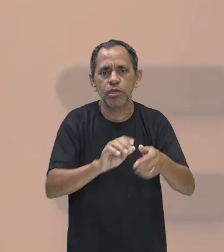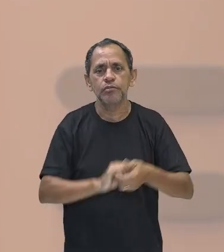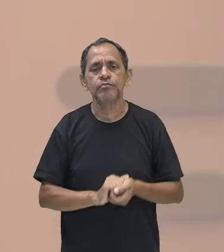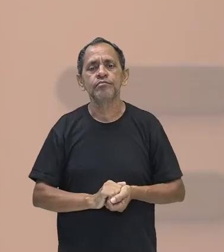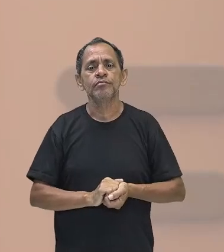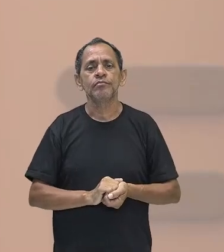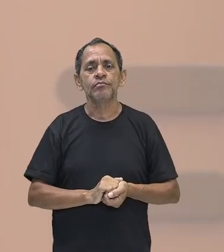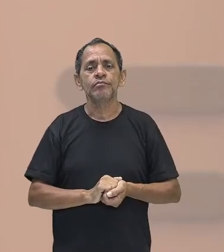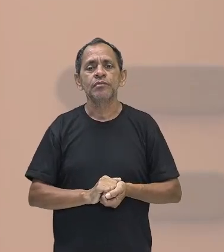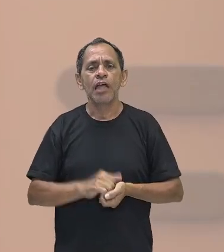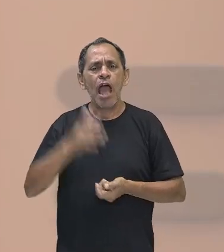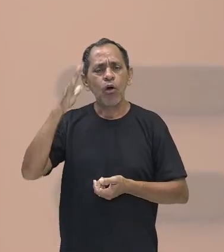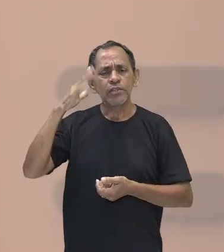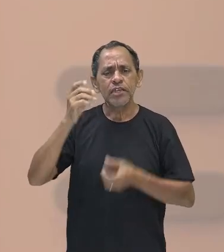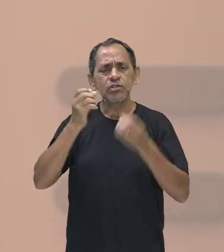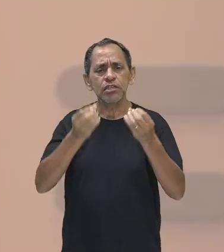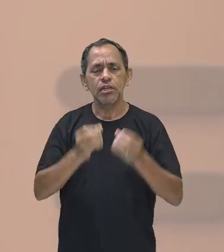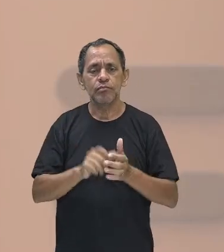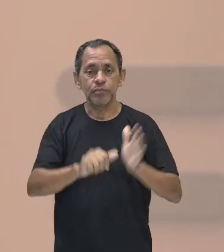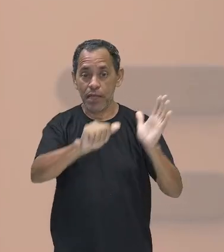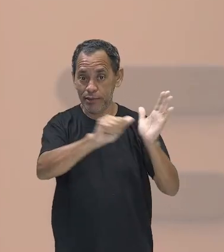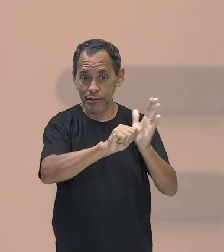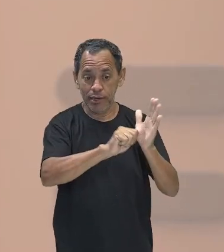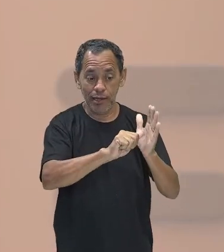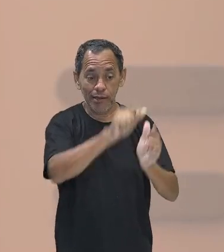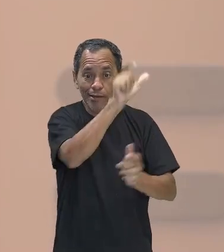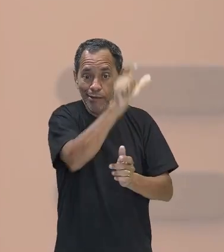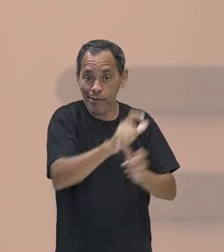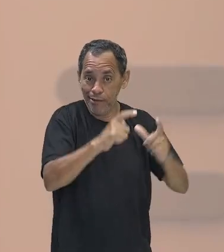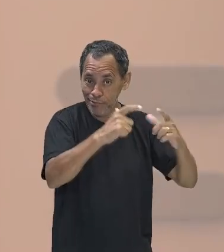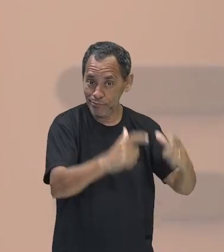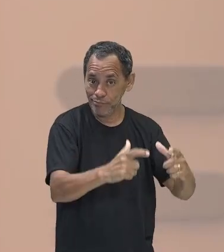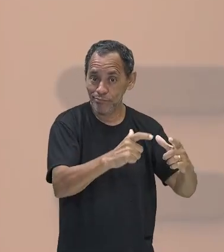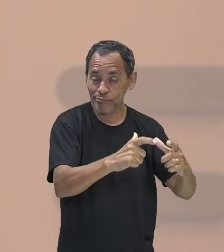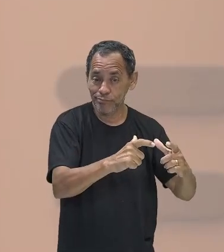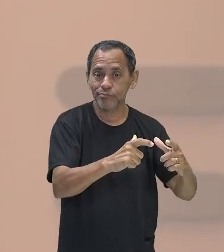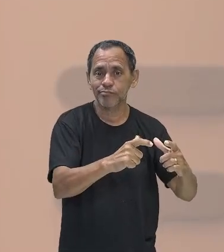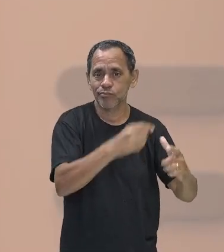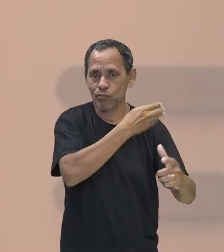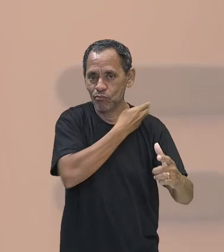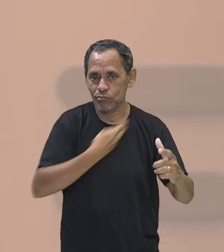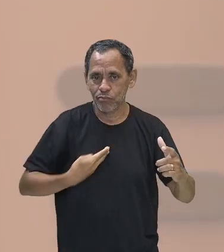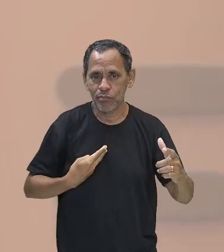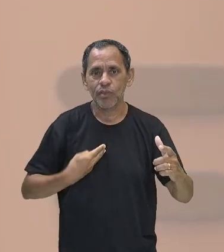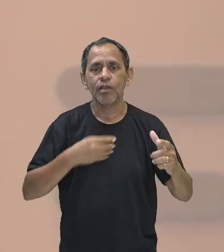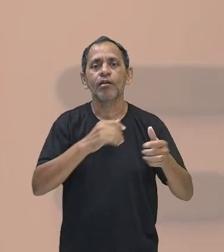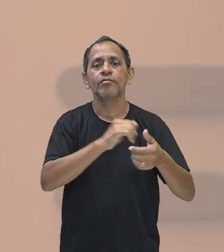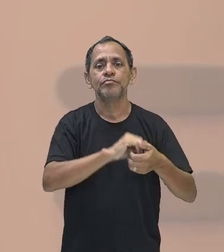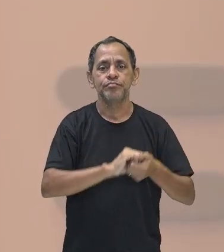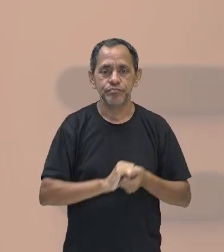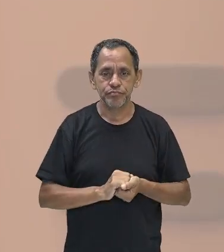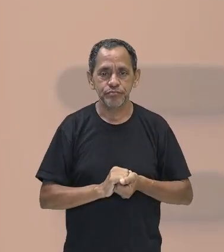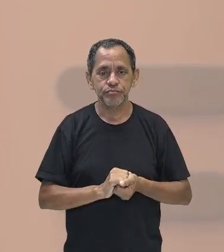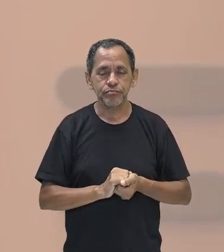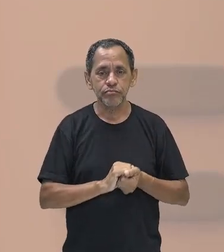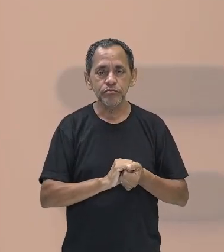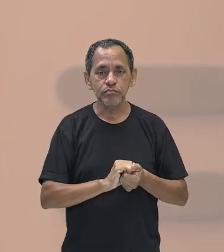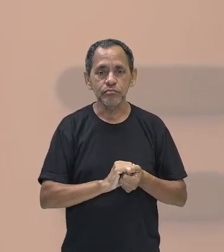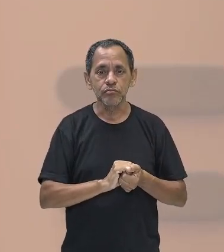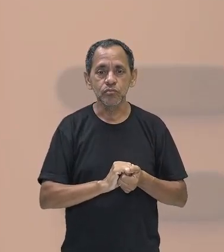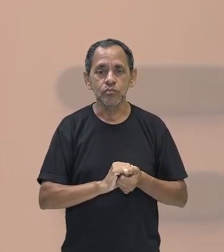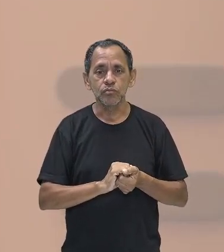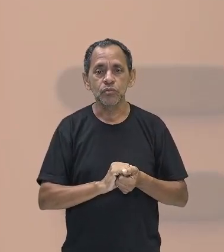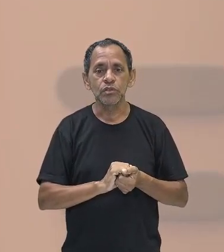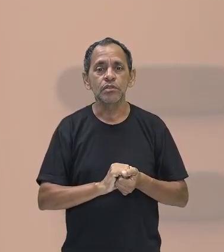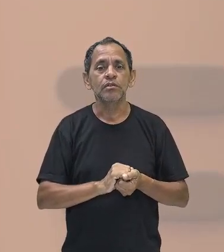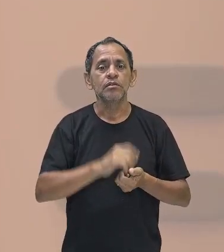acontece? Atenas, ela está lá no governo de Péricles, nesse período que é conhecido como o esplendor, então, de Atenas. O que o Péricles